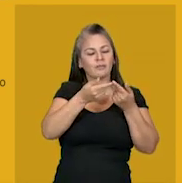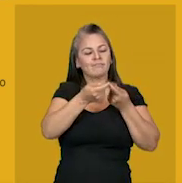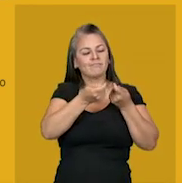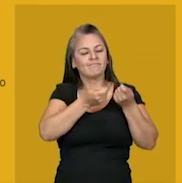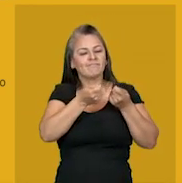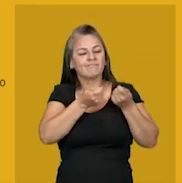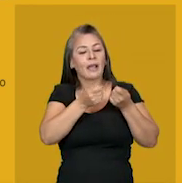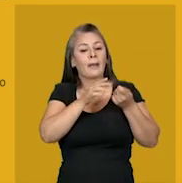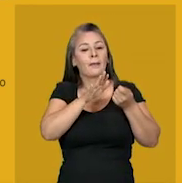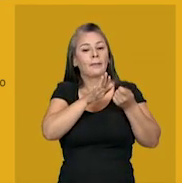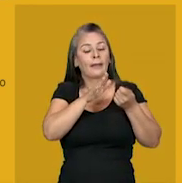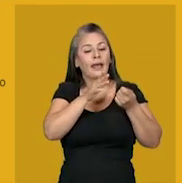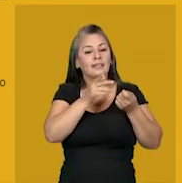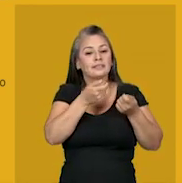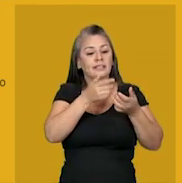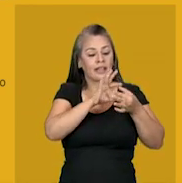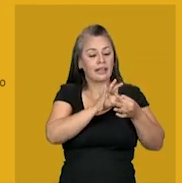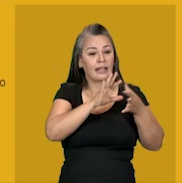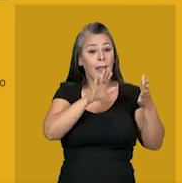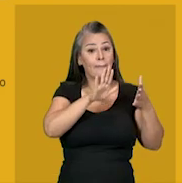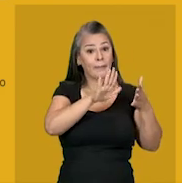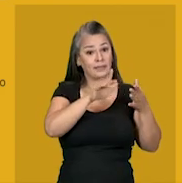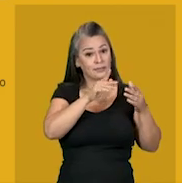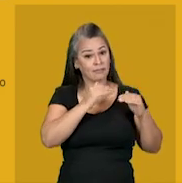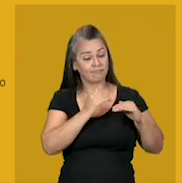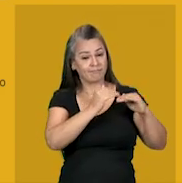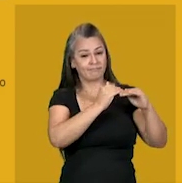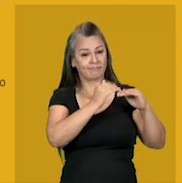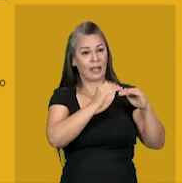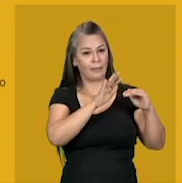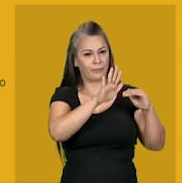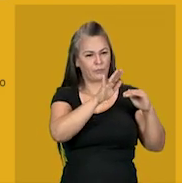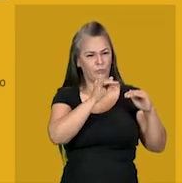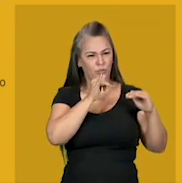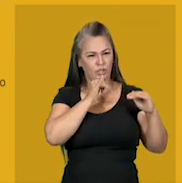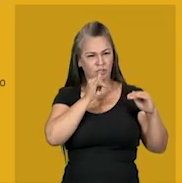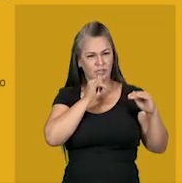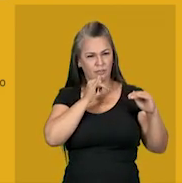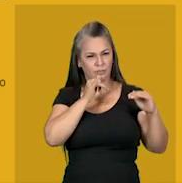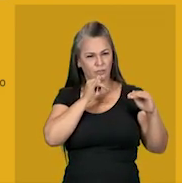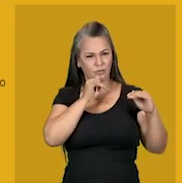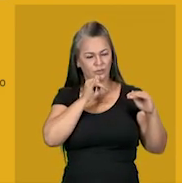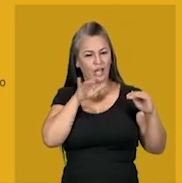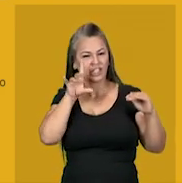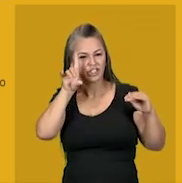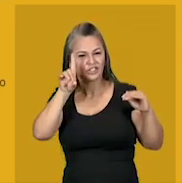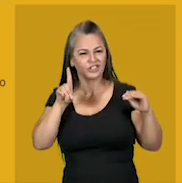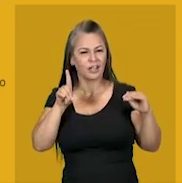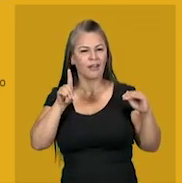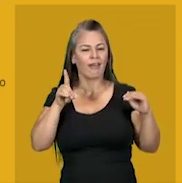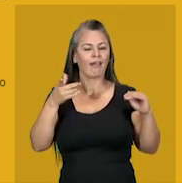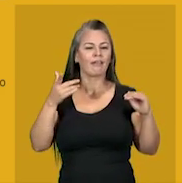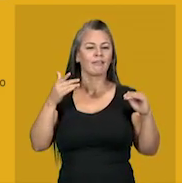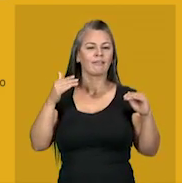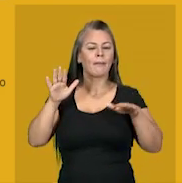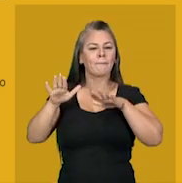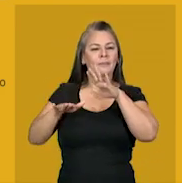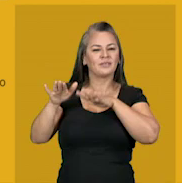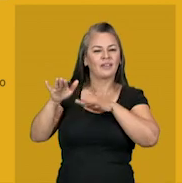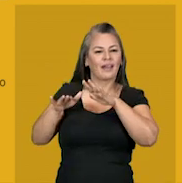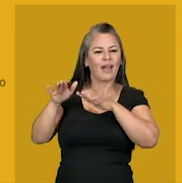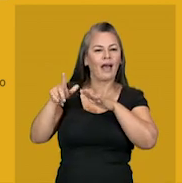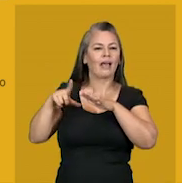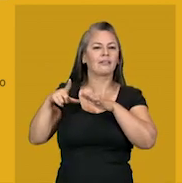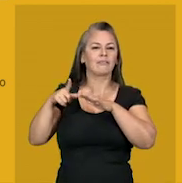mas garante igualdade também. Na direita moderada, a gente teria a democracia liberal, né, uma igualdade